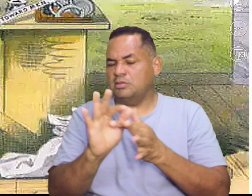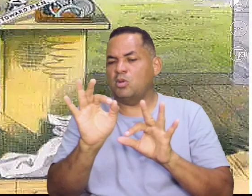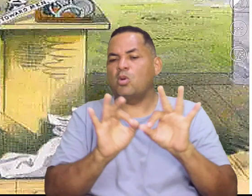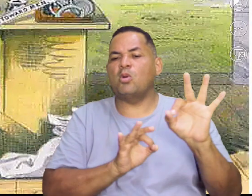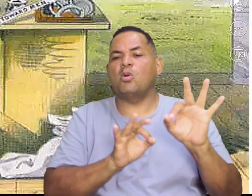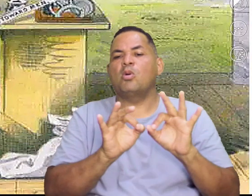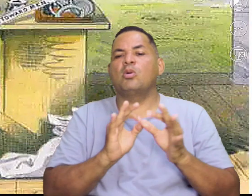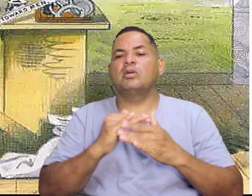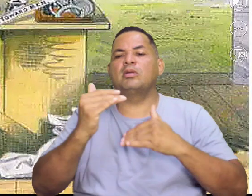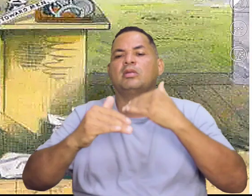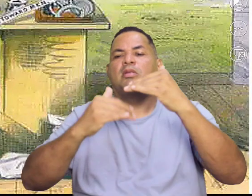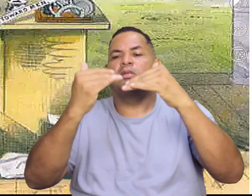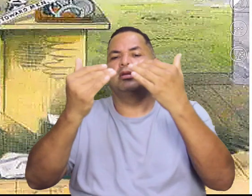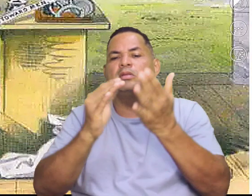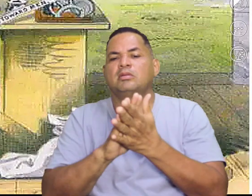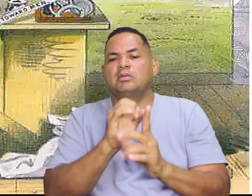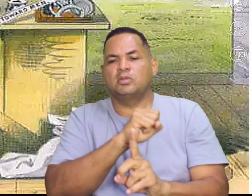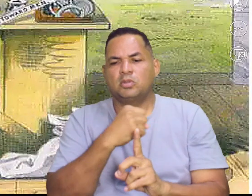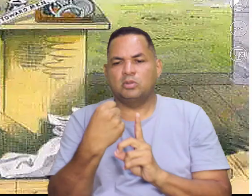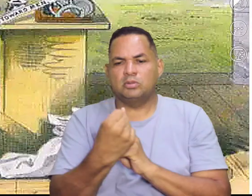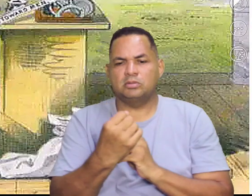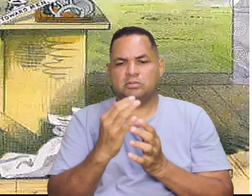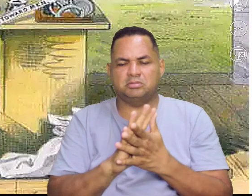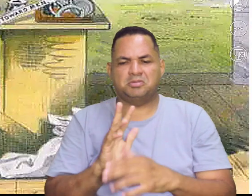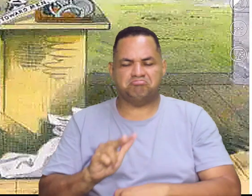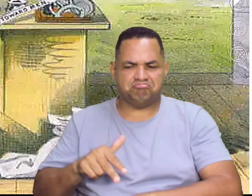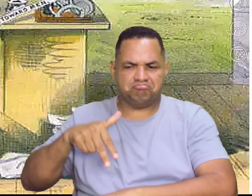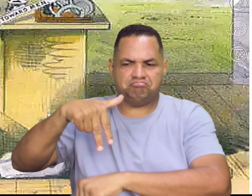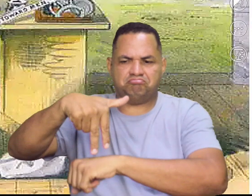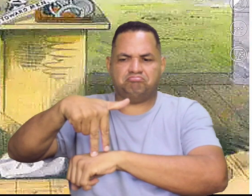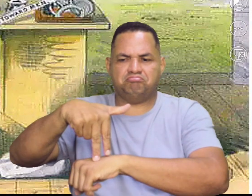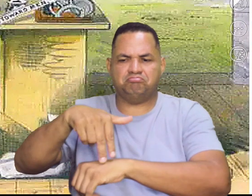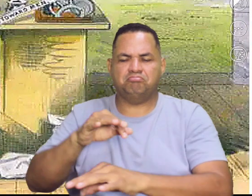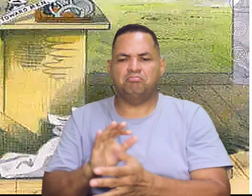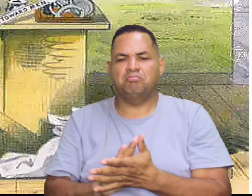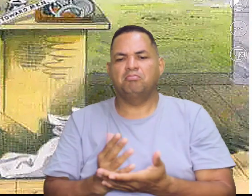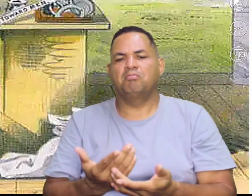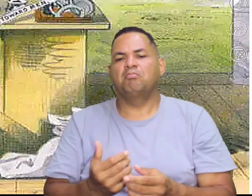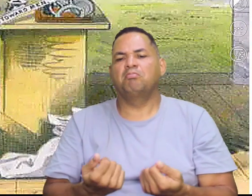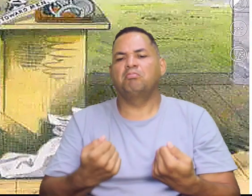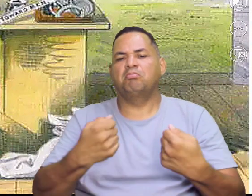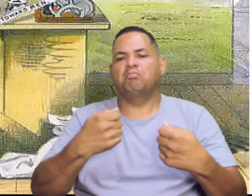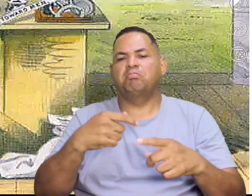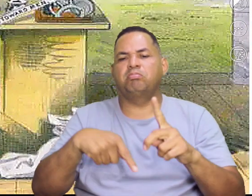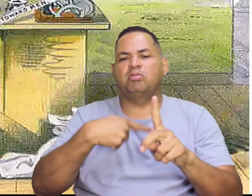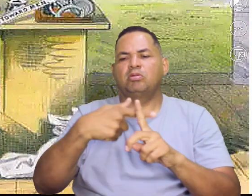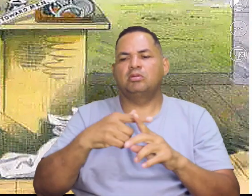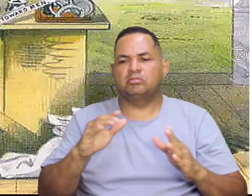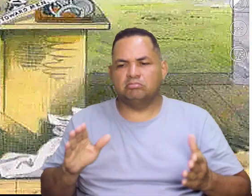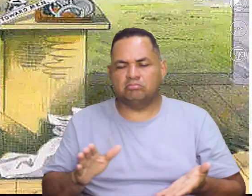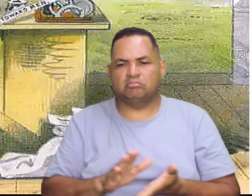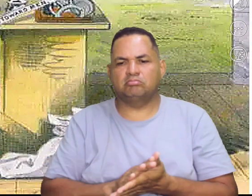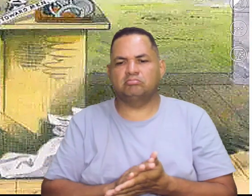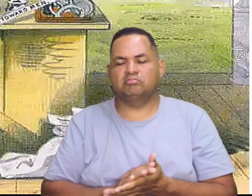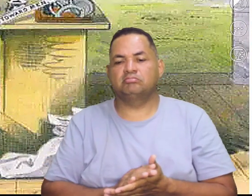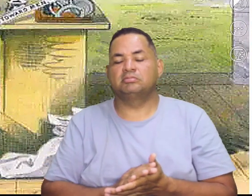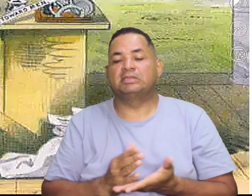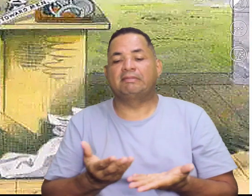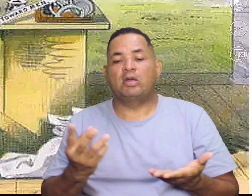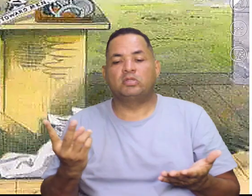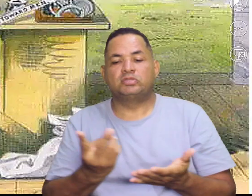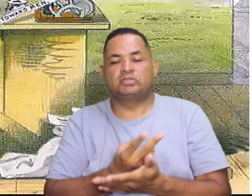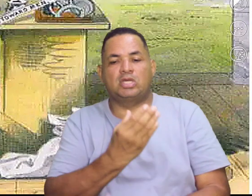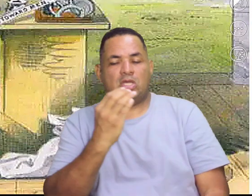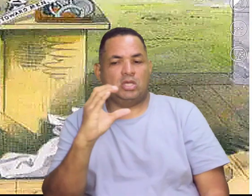ordem e progresso? Quer dizer que é uma sociedade positivista, uma sociedade onde vai investir ciência.